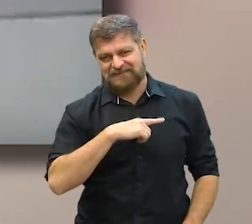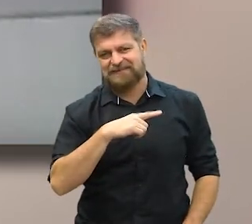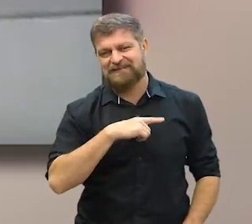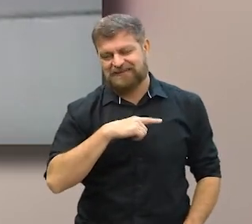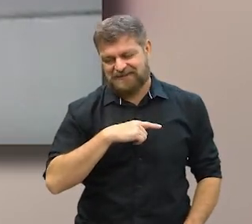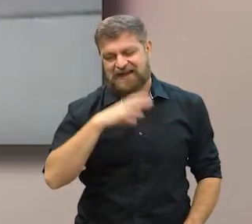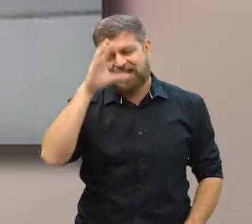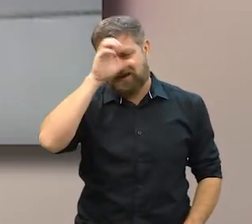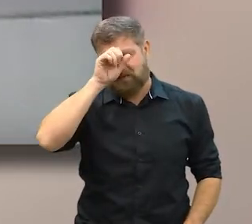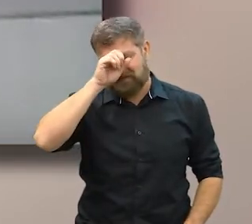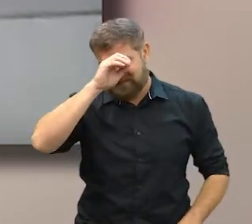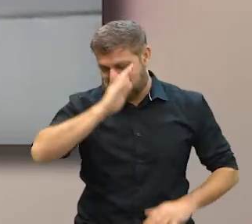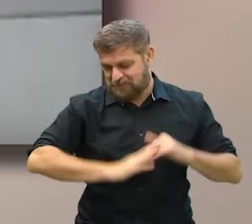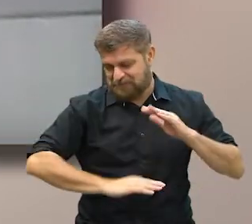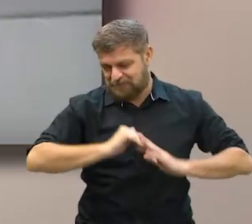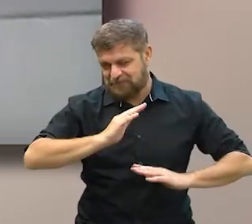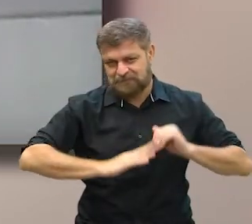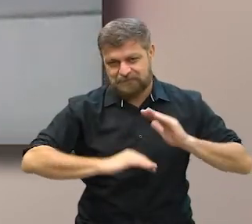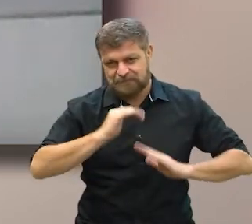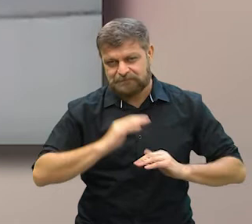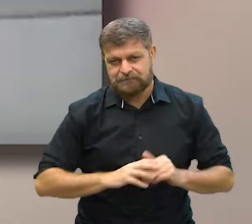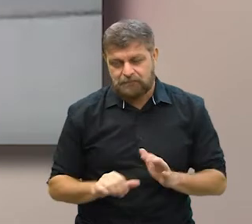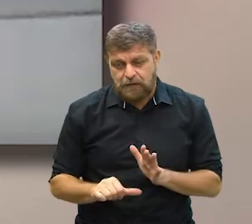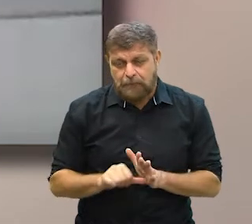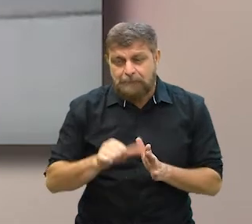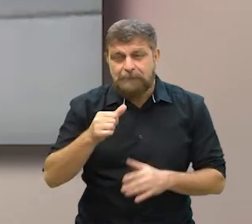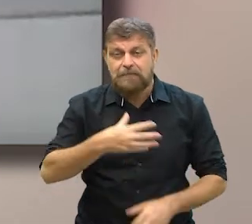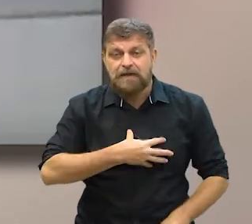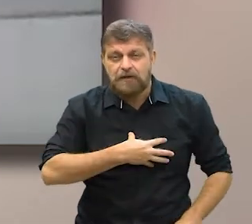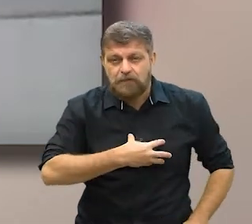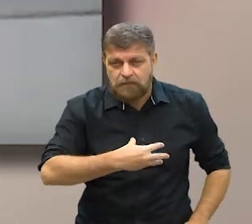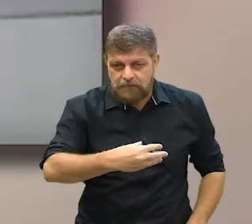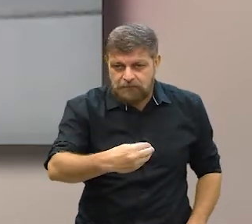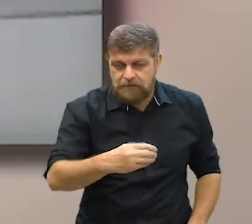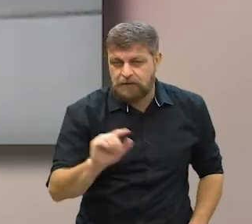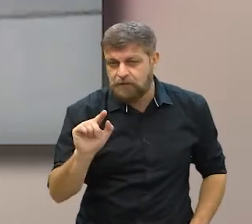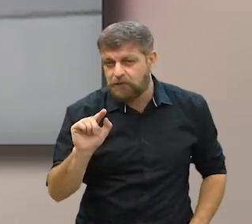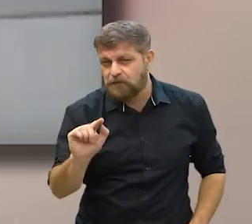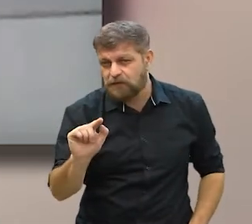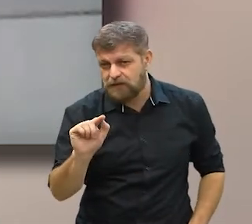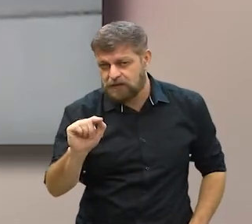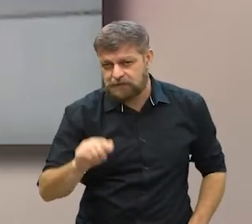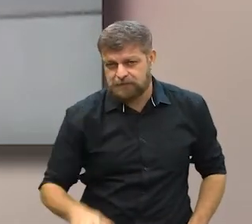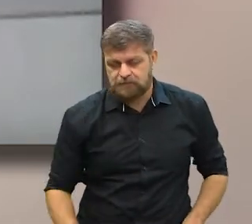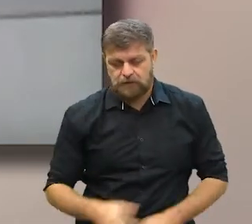filho, foi ter filho. E o meu primeiro filho,